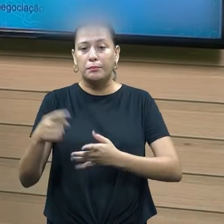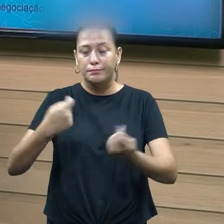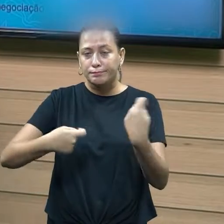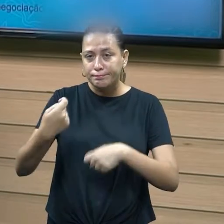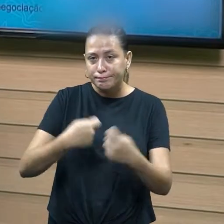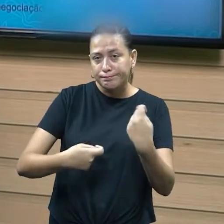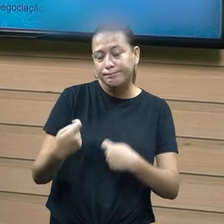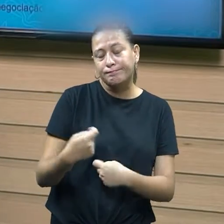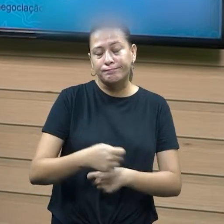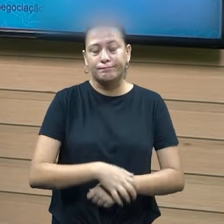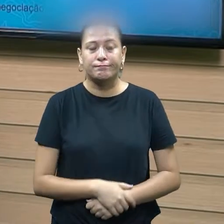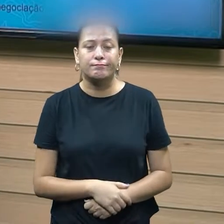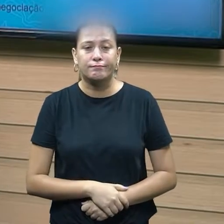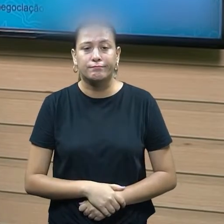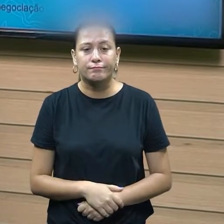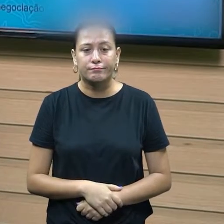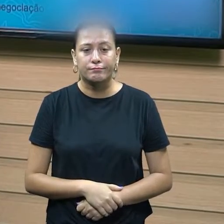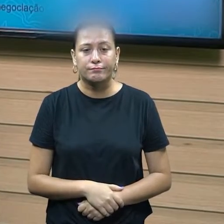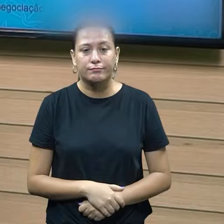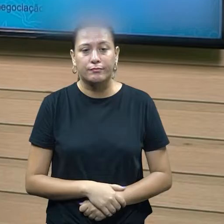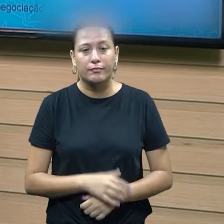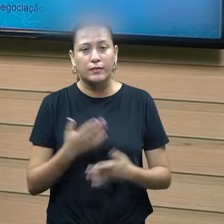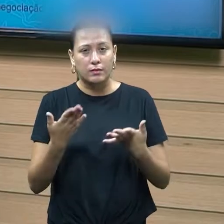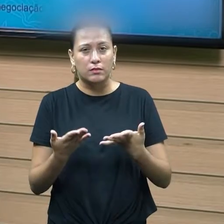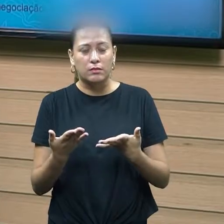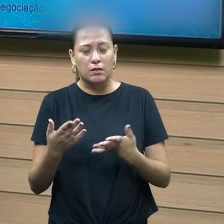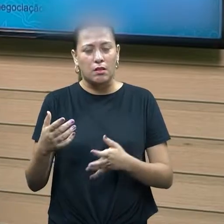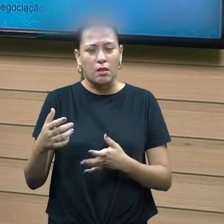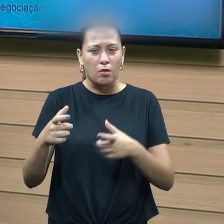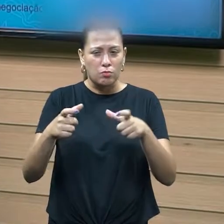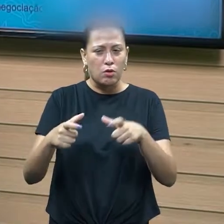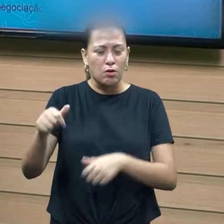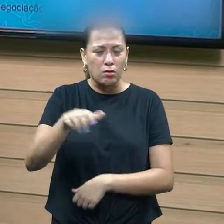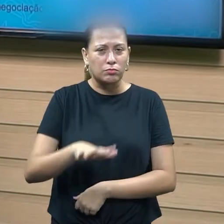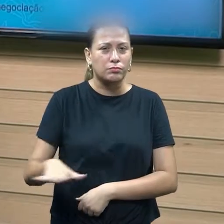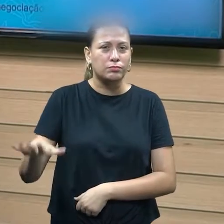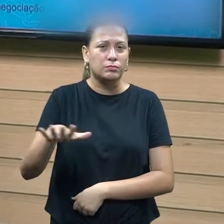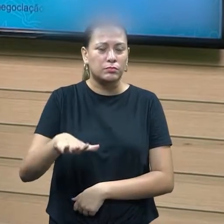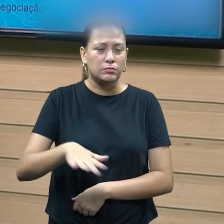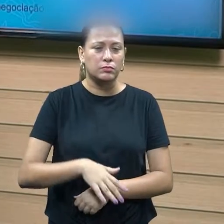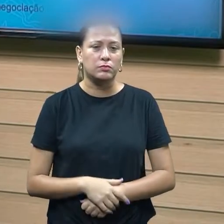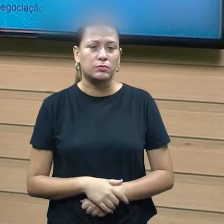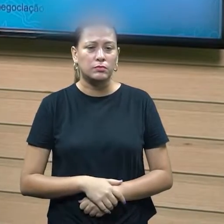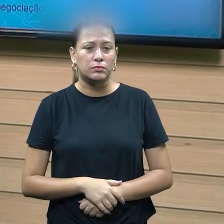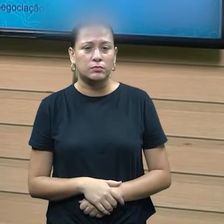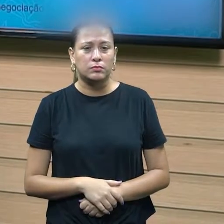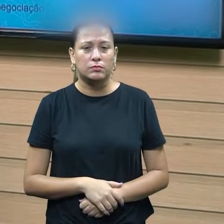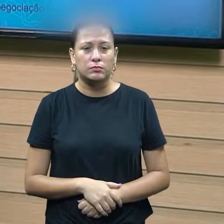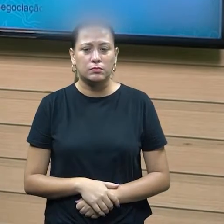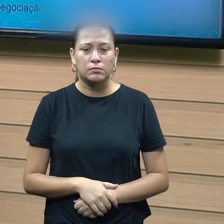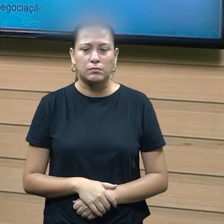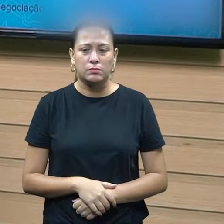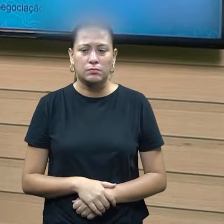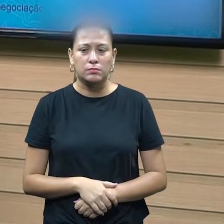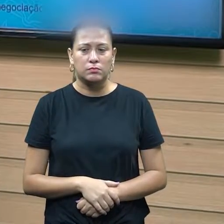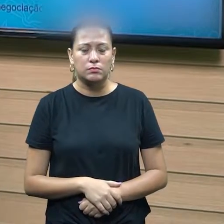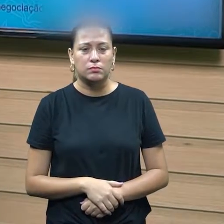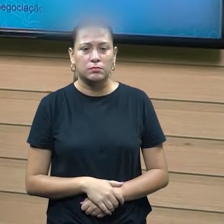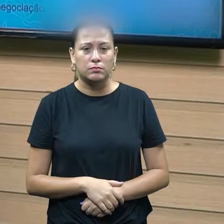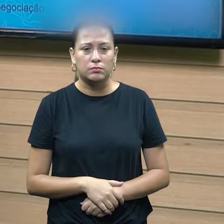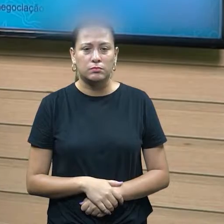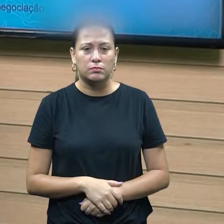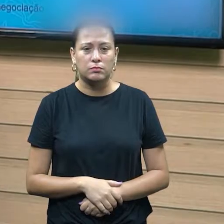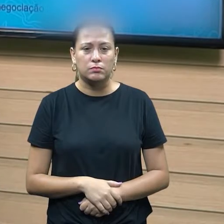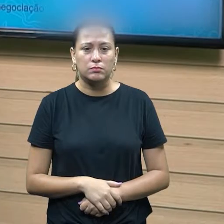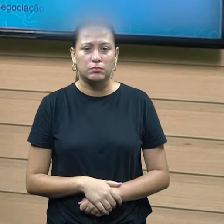Então, essa questão do espaço é muito interessante também, a gente estar buscando